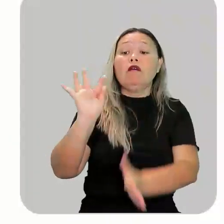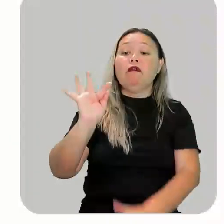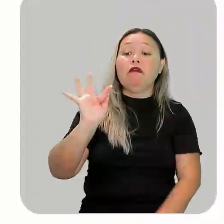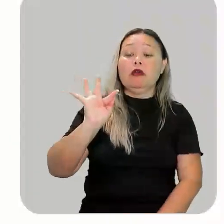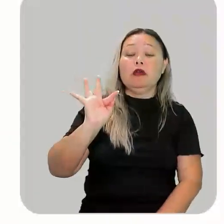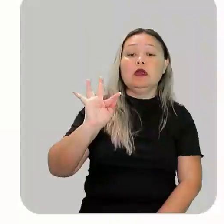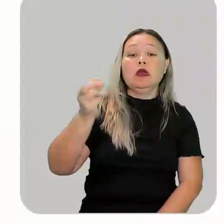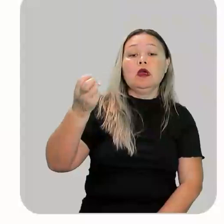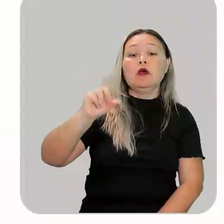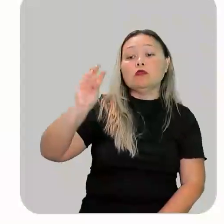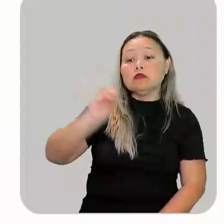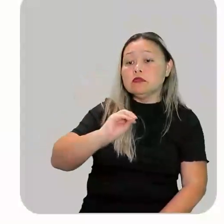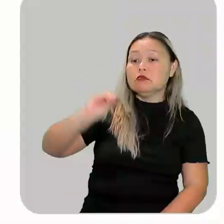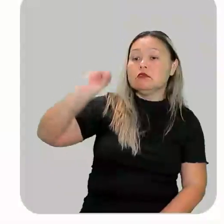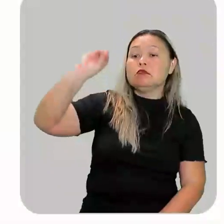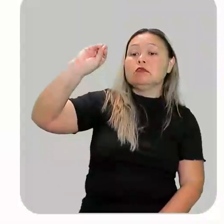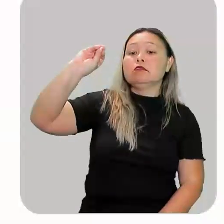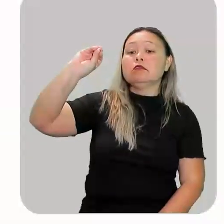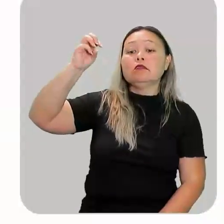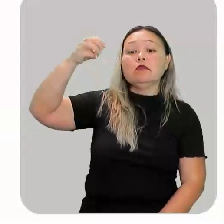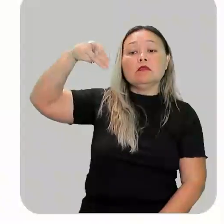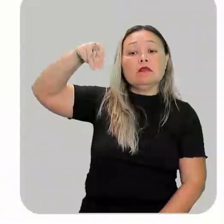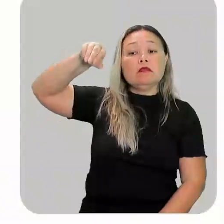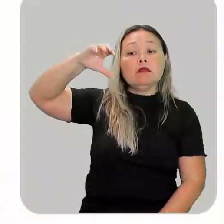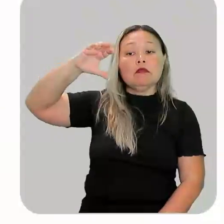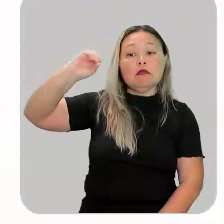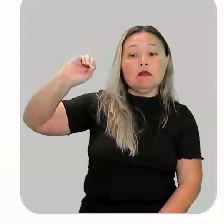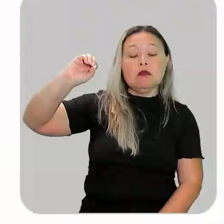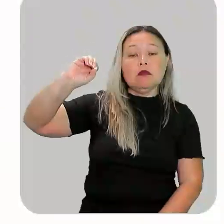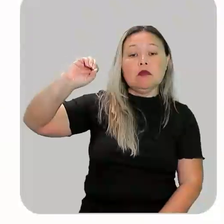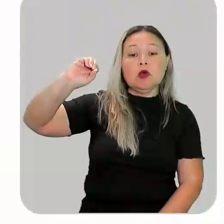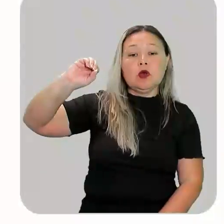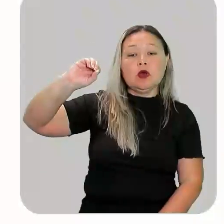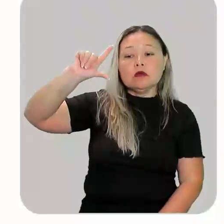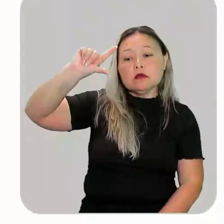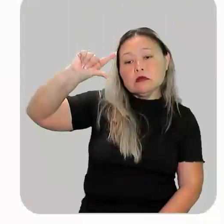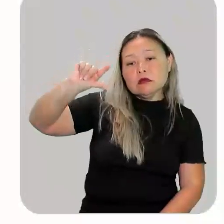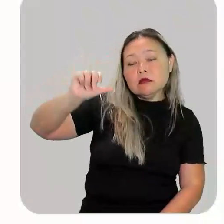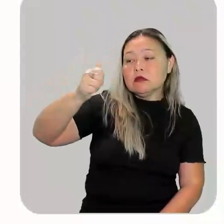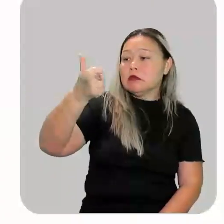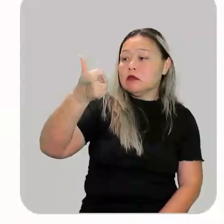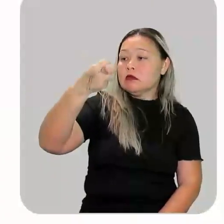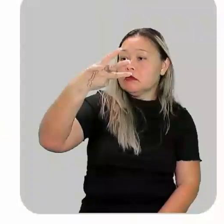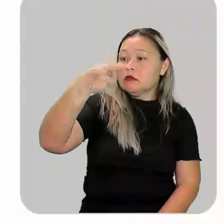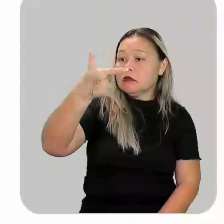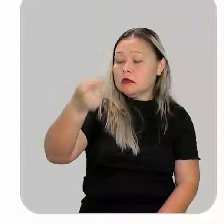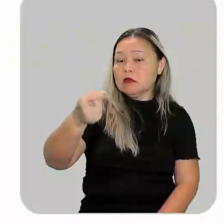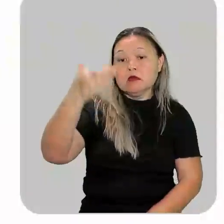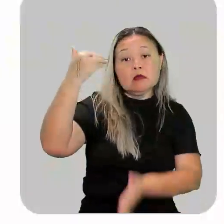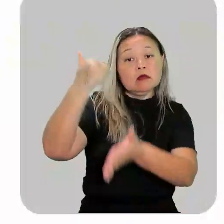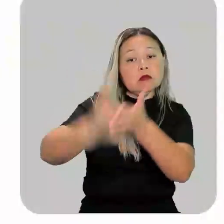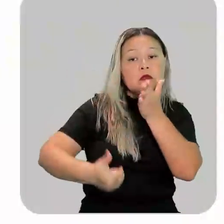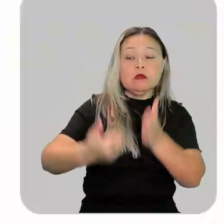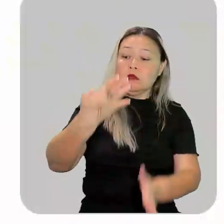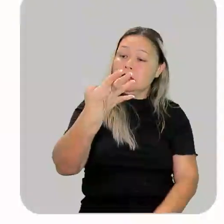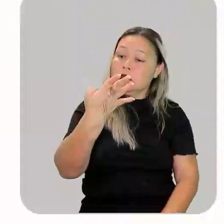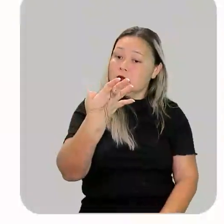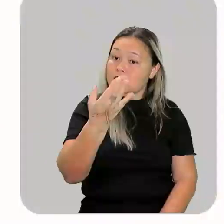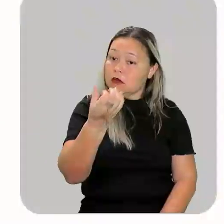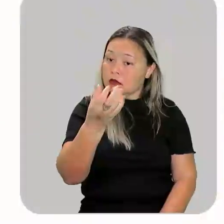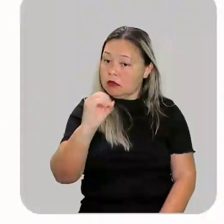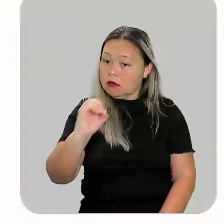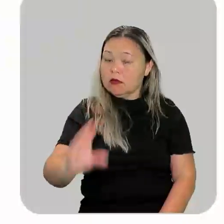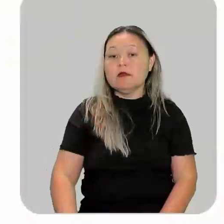Fevereiro. Agora vamos para março. Cai mais um pouquinho. 1.320 menos